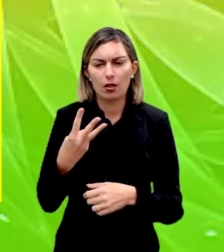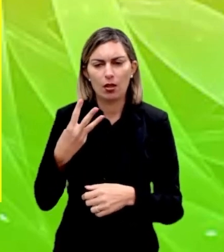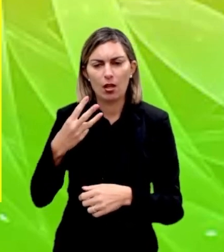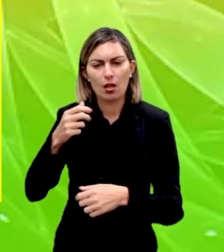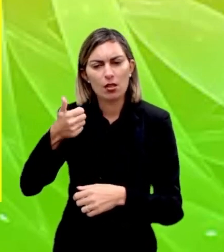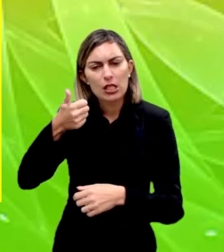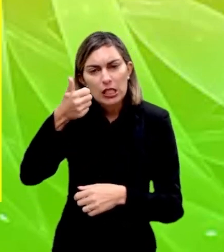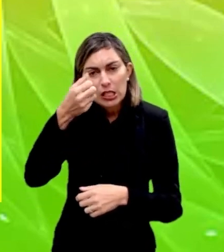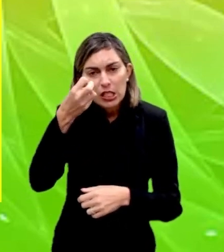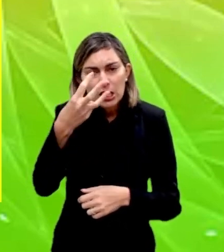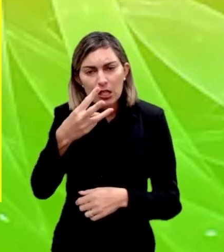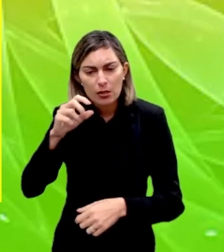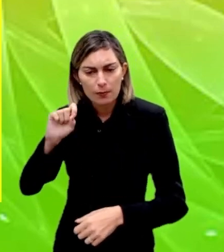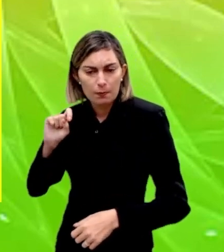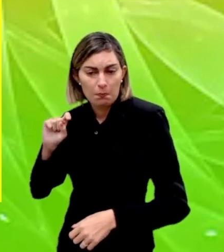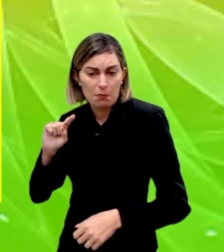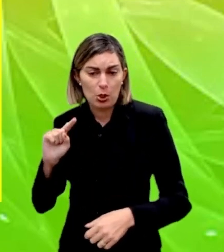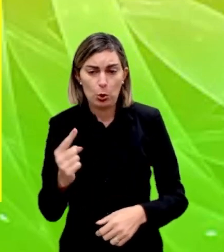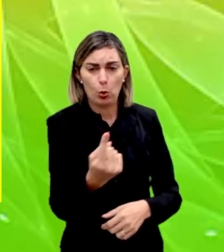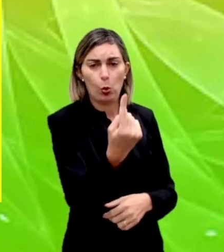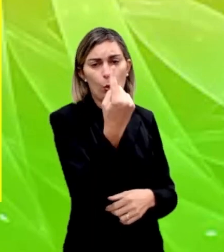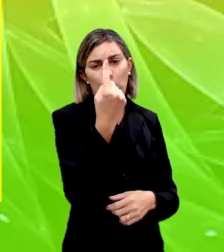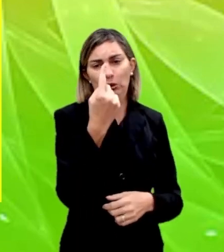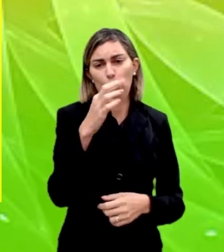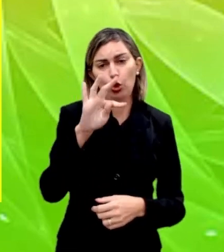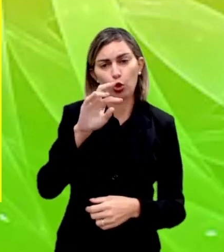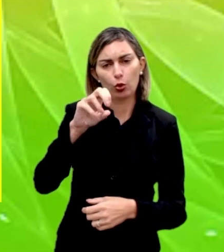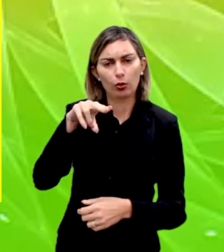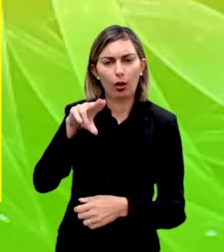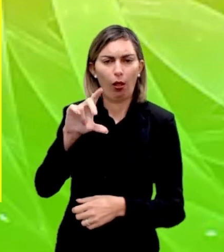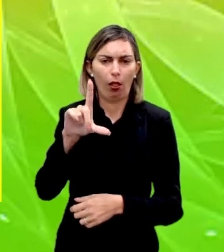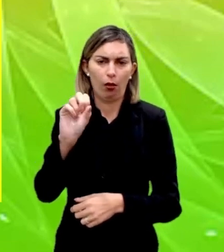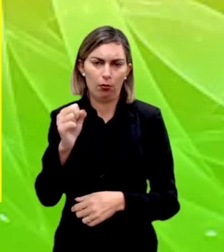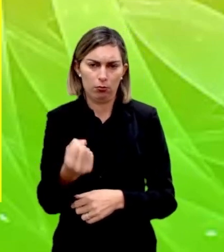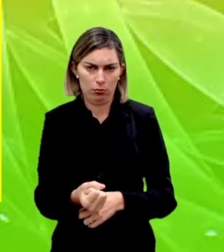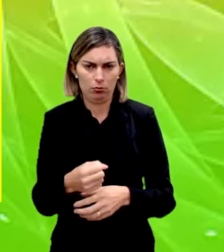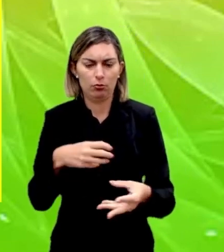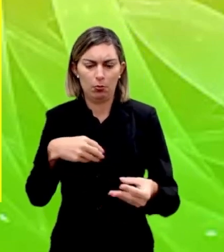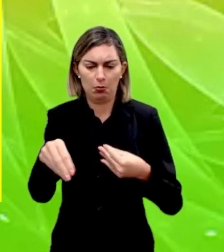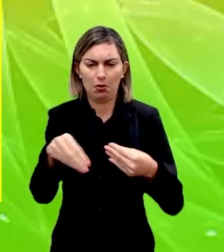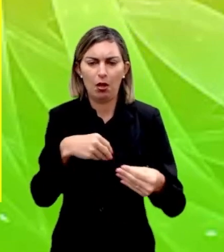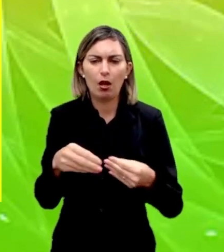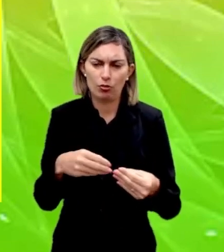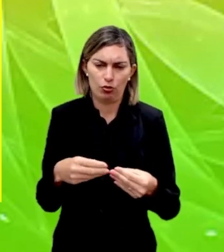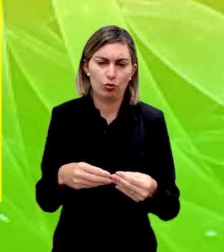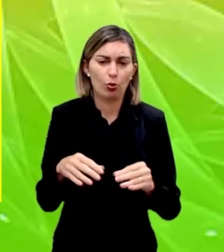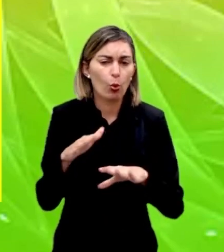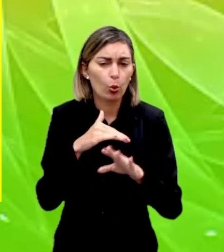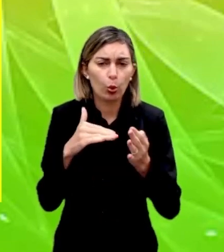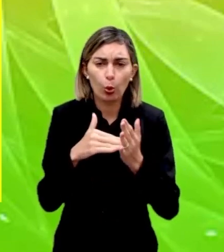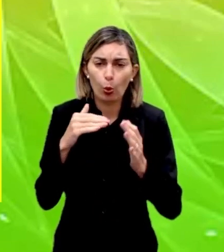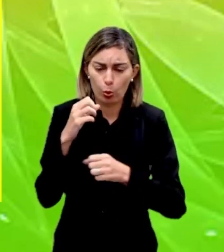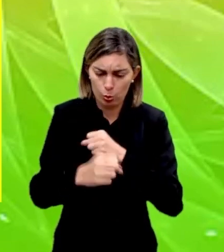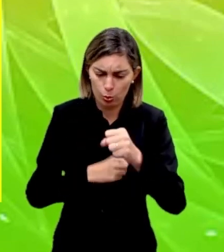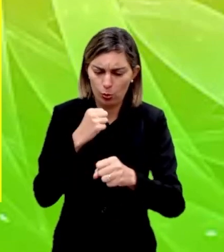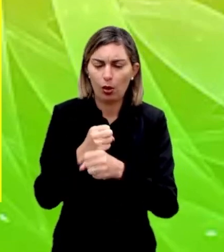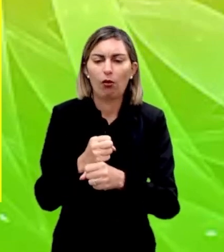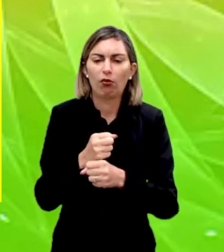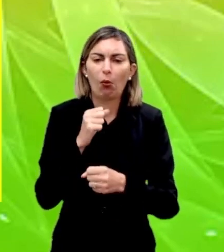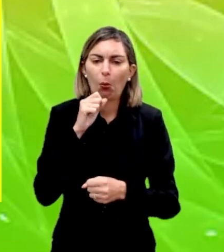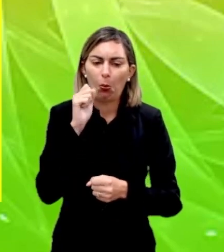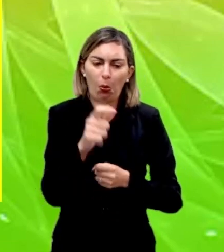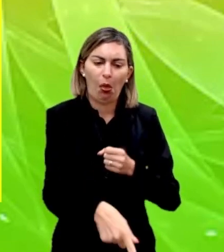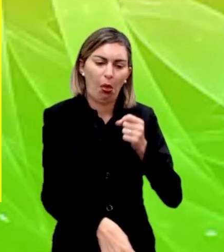bilhões de toneladas de plástico. Dessas 13 bilhões de toneladas de plástico, todo ano é jogado